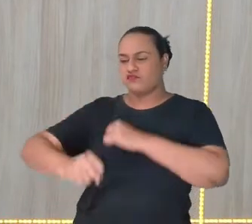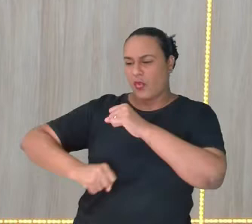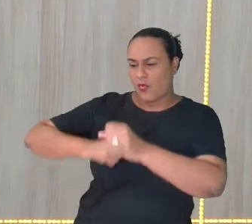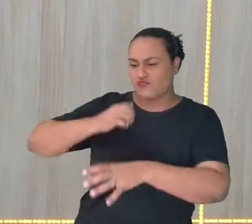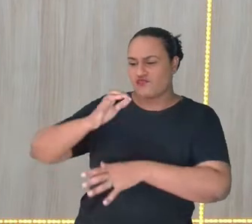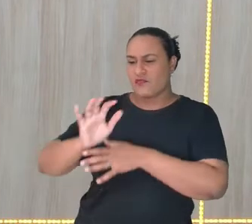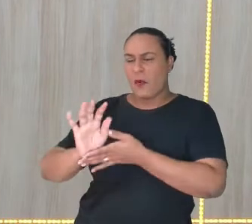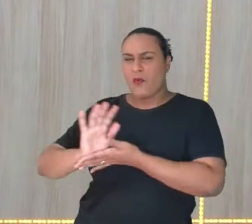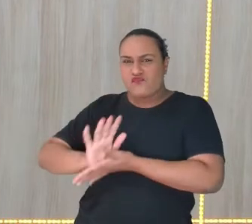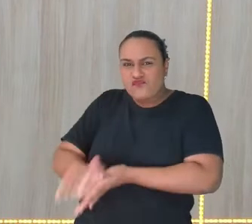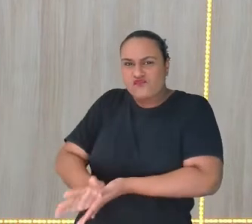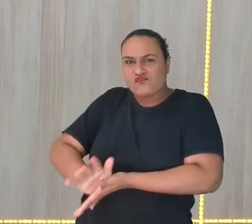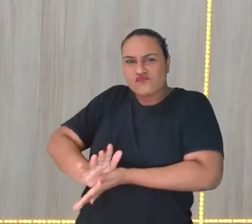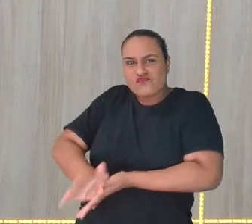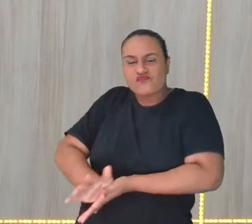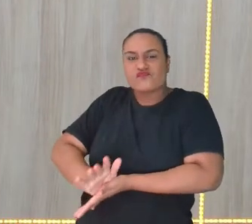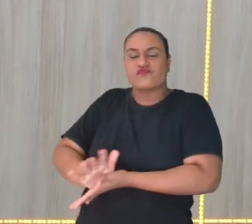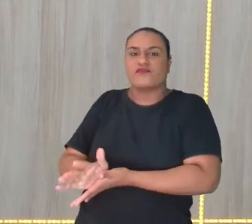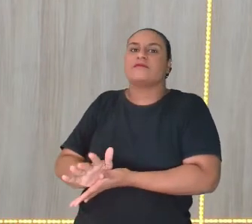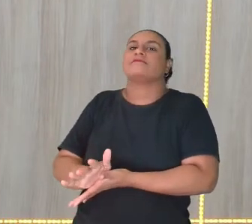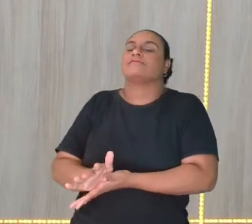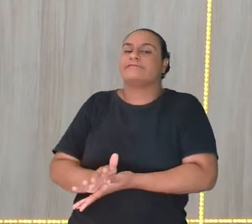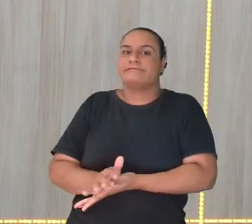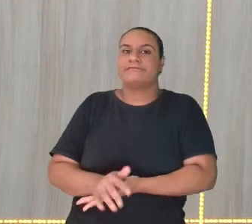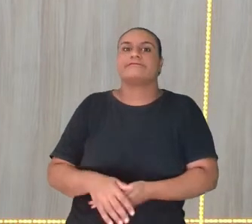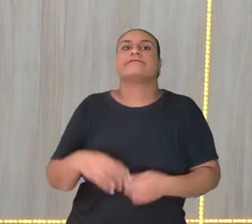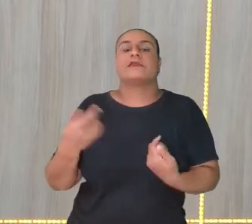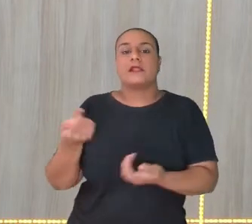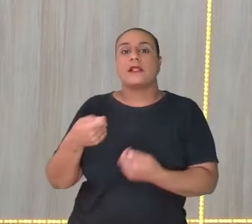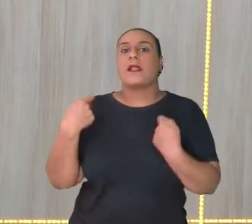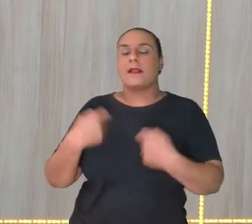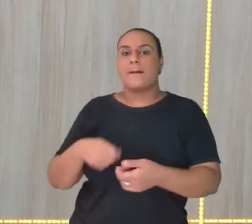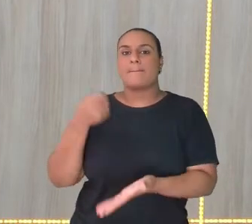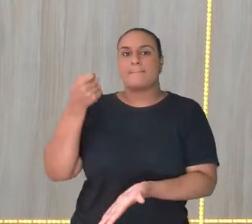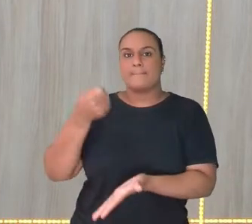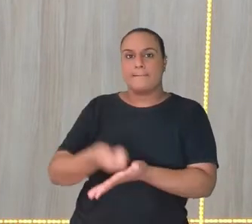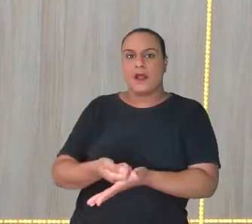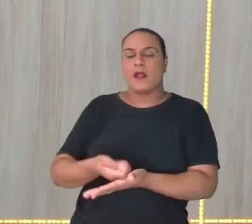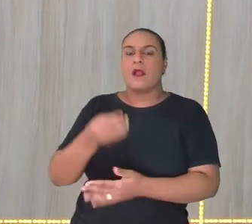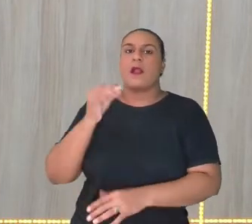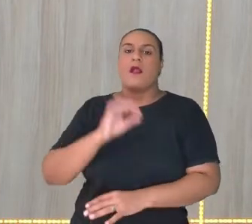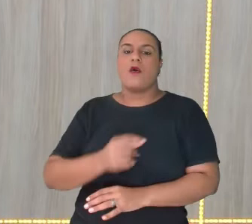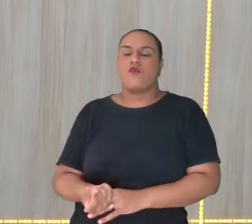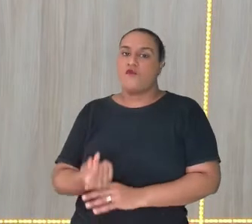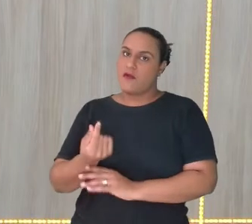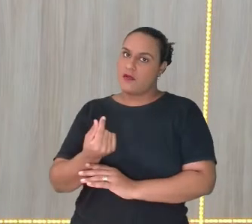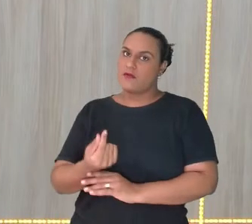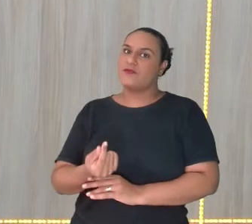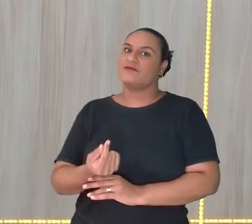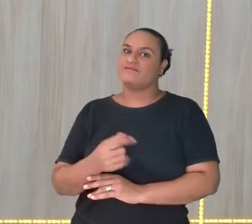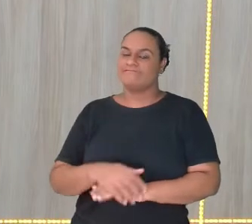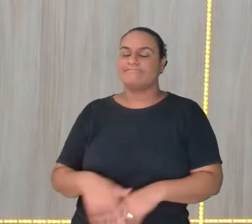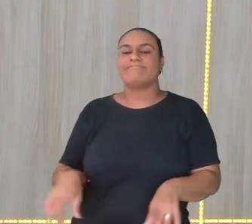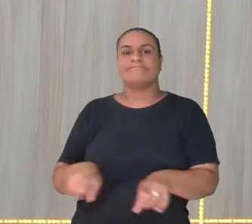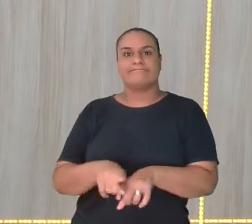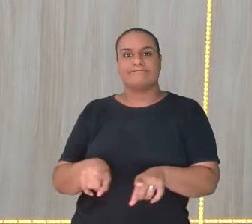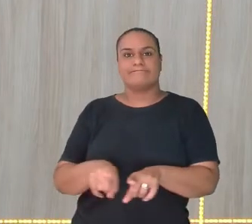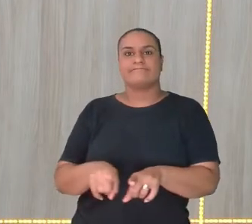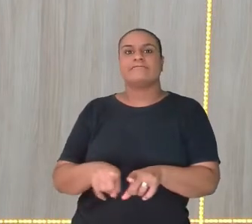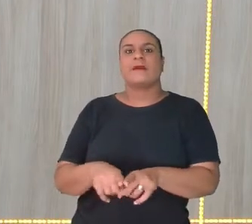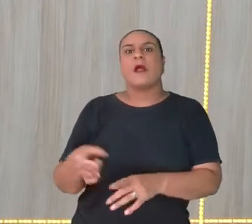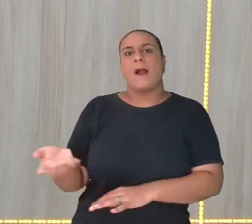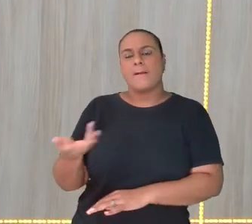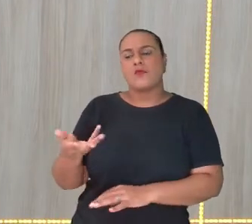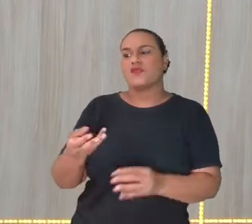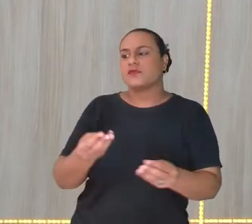grãos, como uma taxa pelo uso daquele moinho ou do forno, ele deixava também parte da